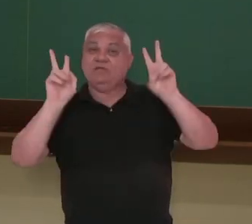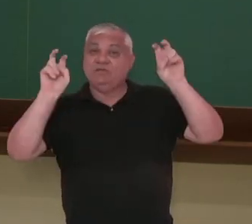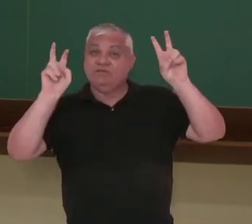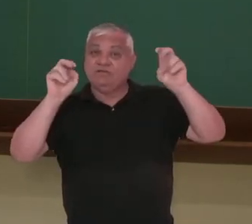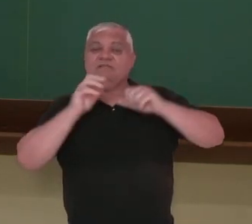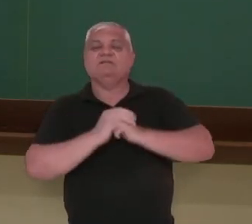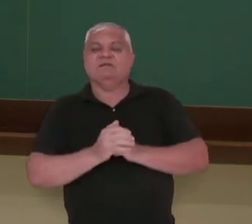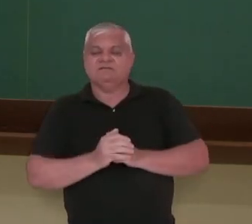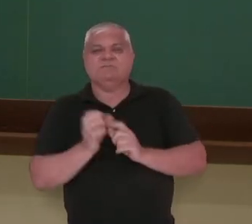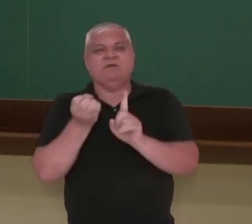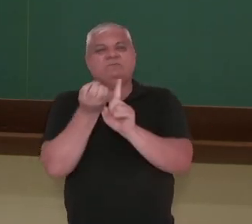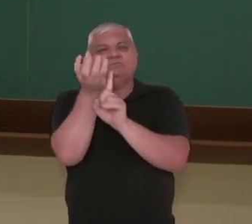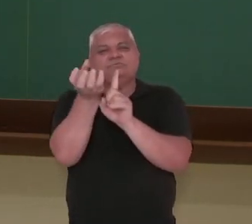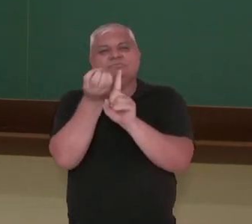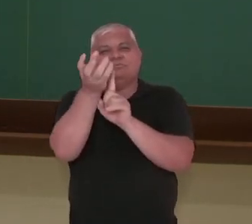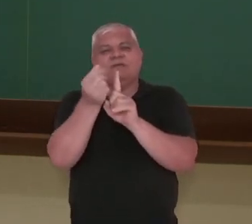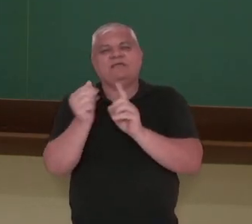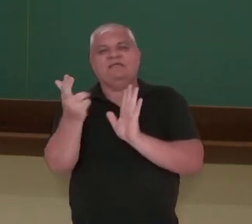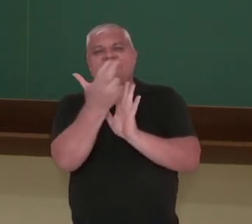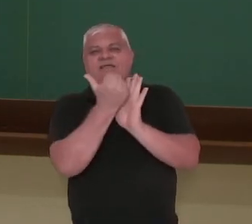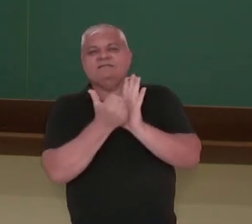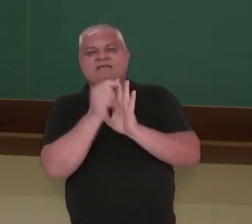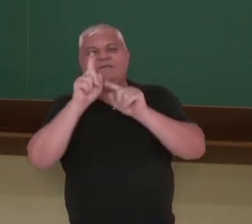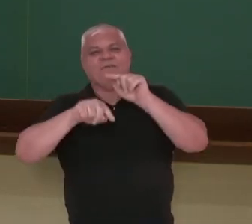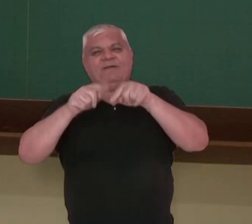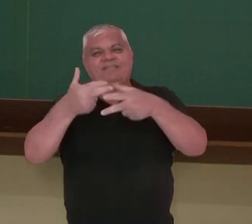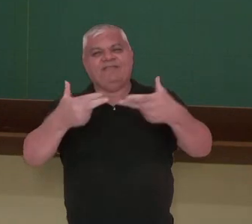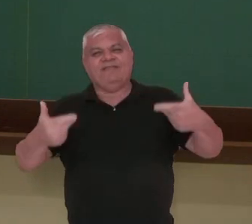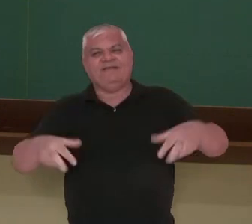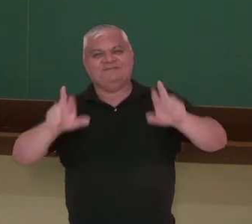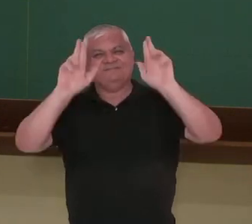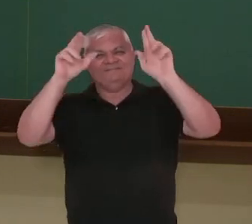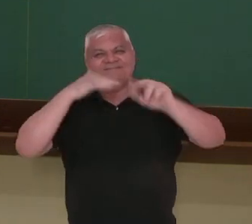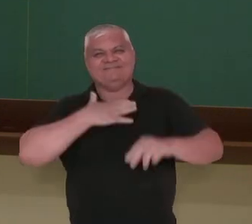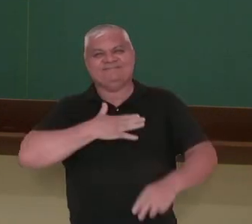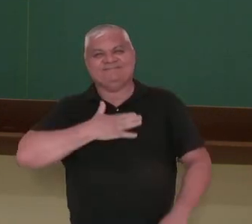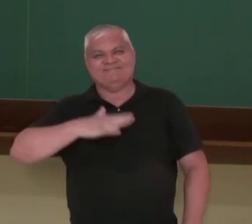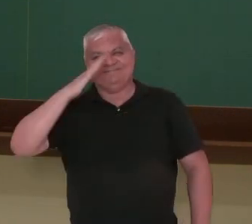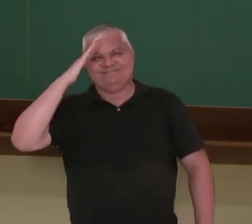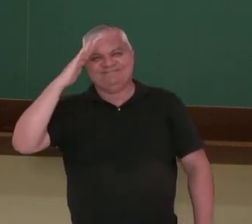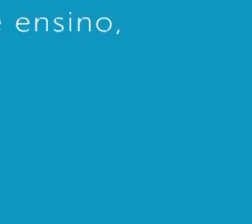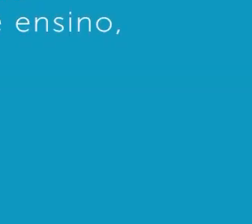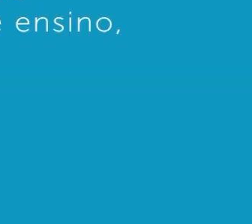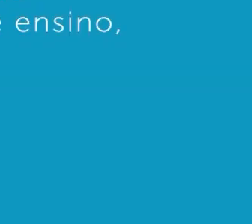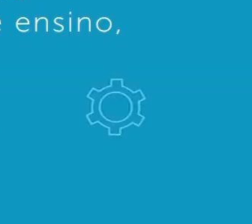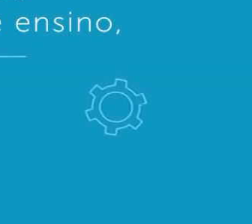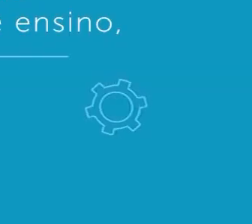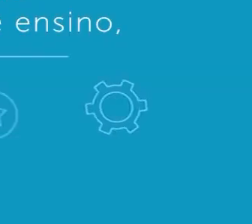sobre a linguagem do desenho e da pintura e suas materialidades. Espero que vocês tenham gostado. Até breve.